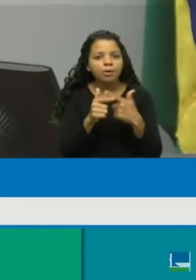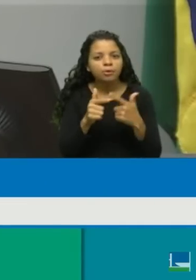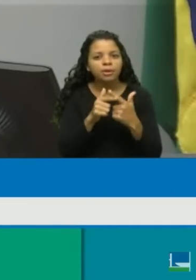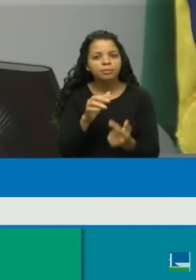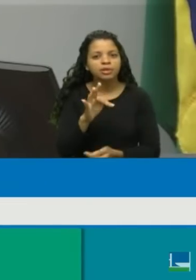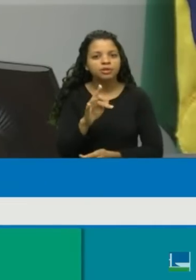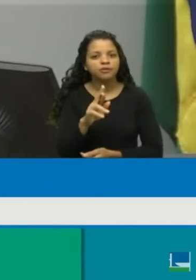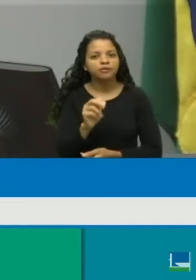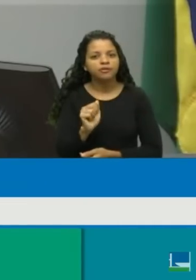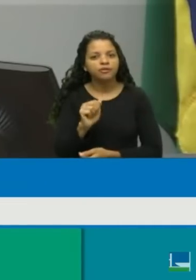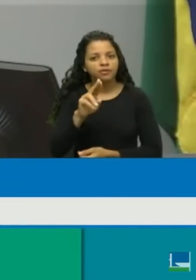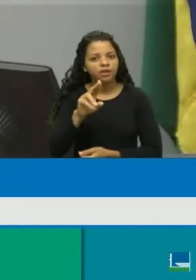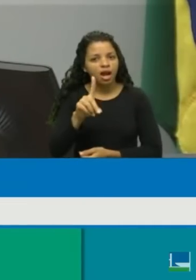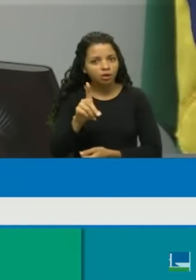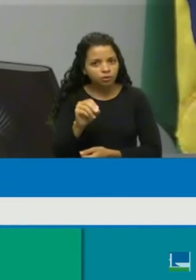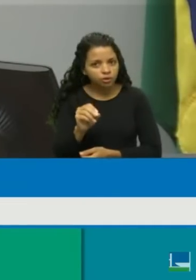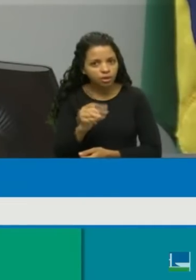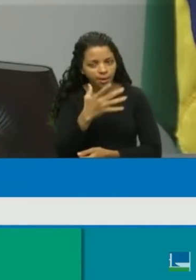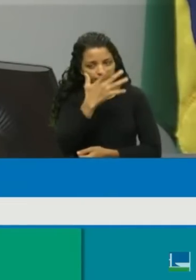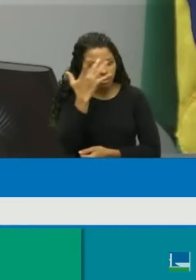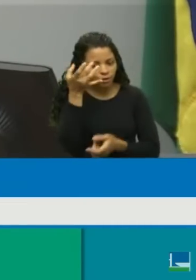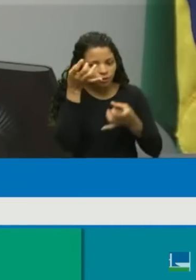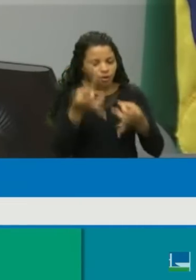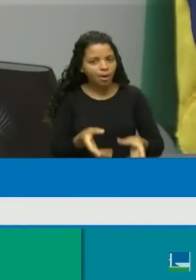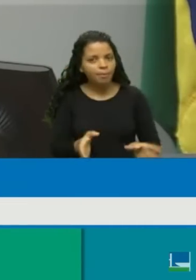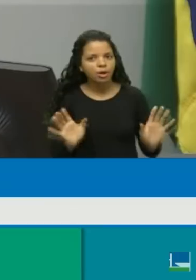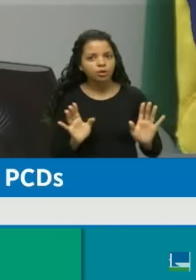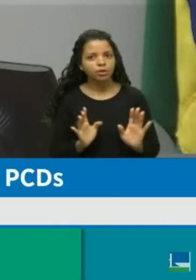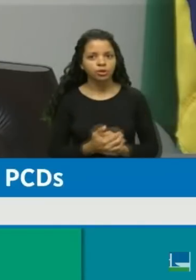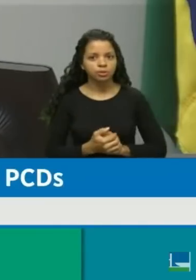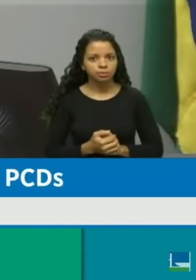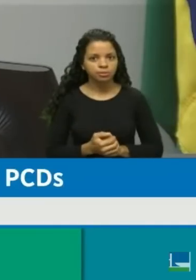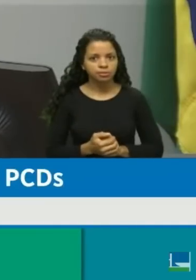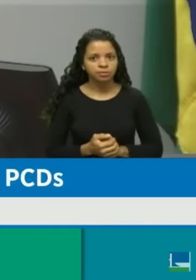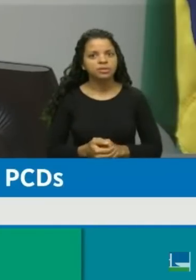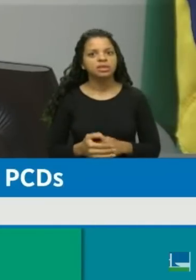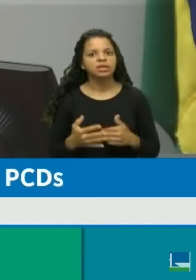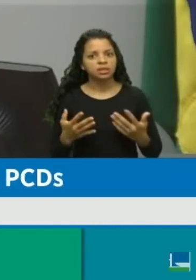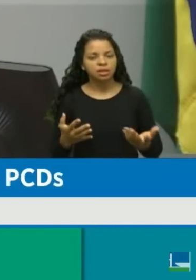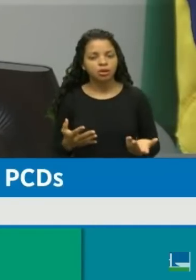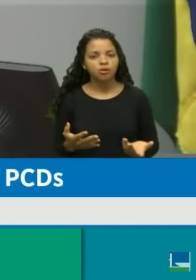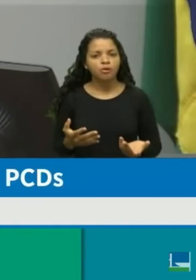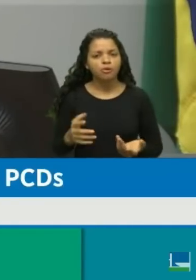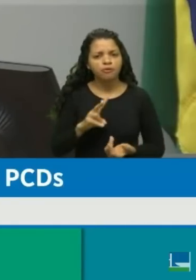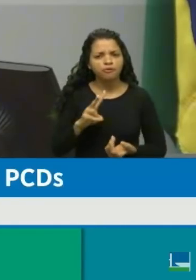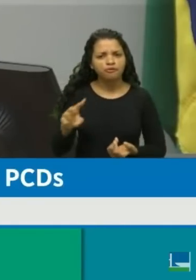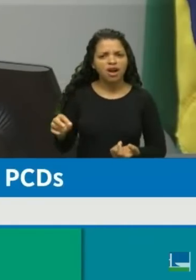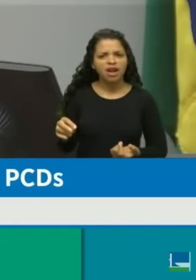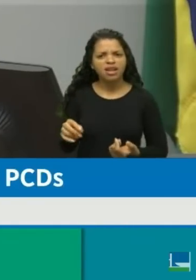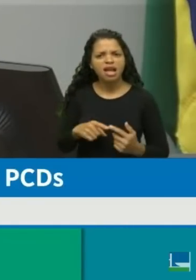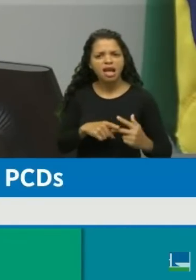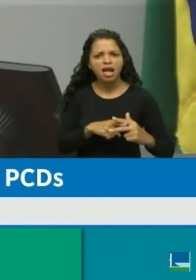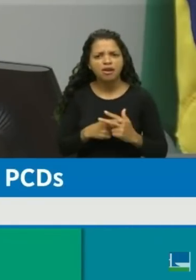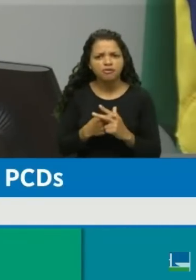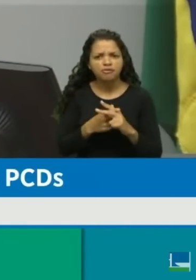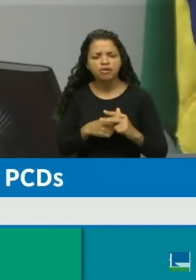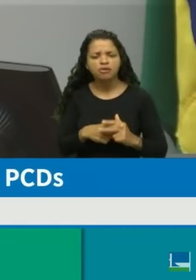pedir. Agora, você vai condenar todo um segmento por causa de